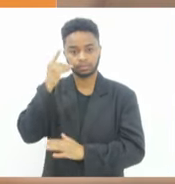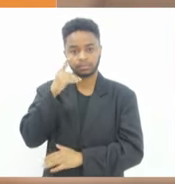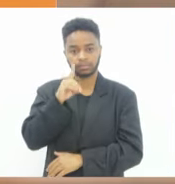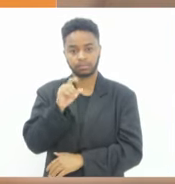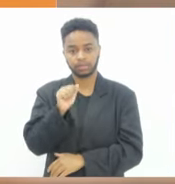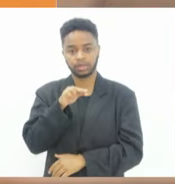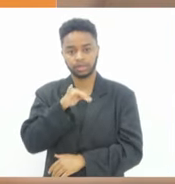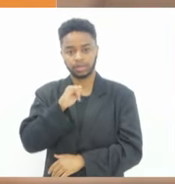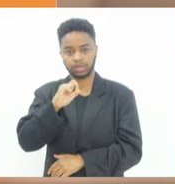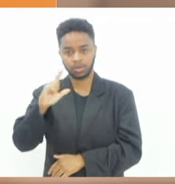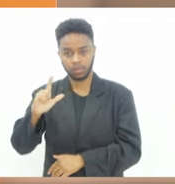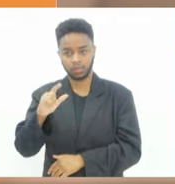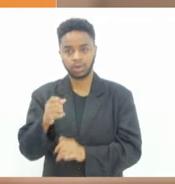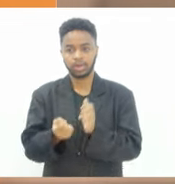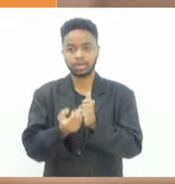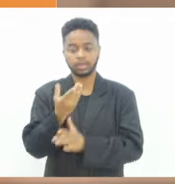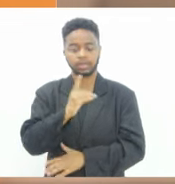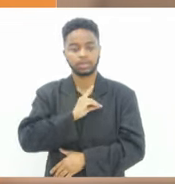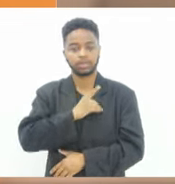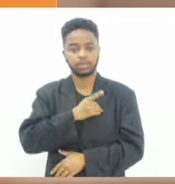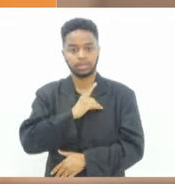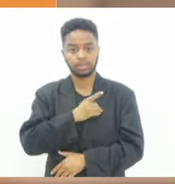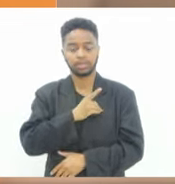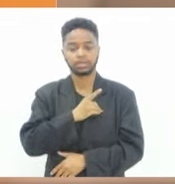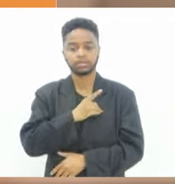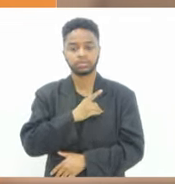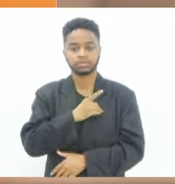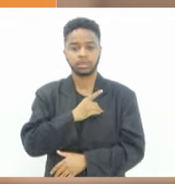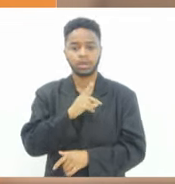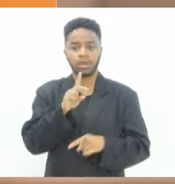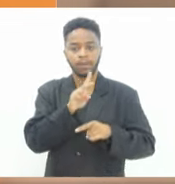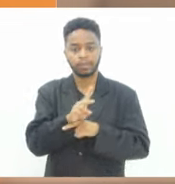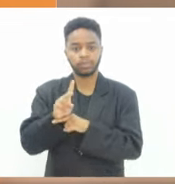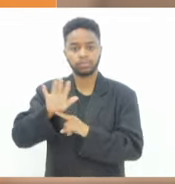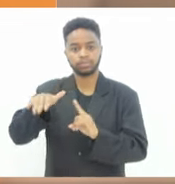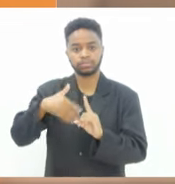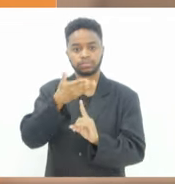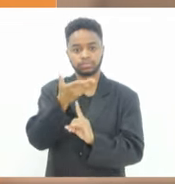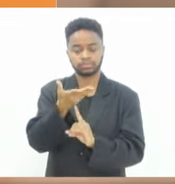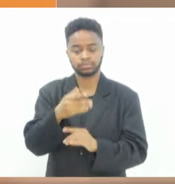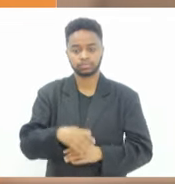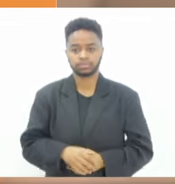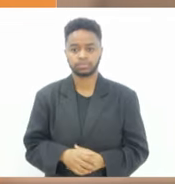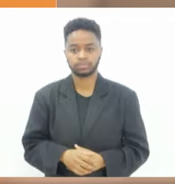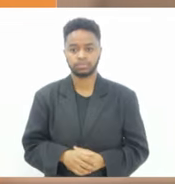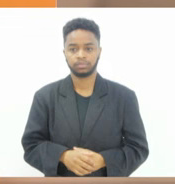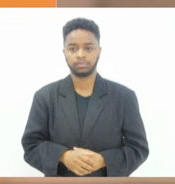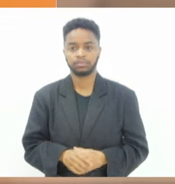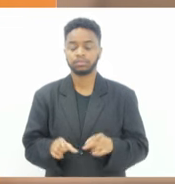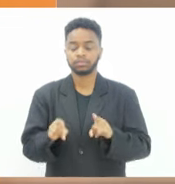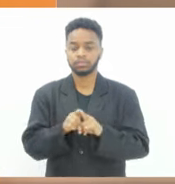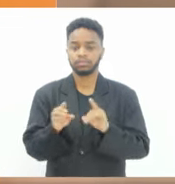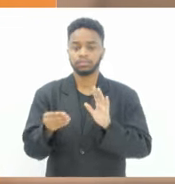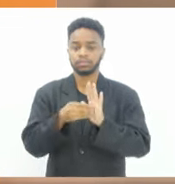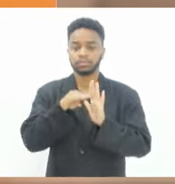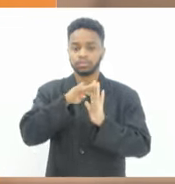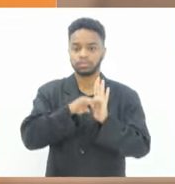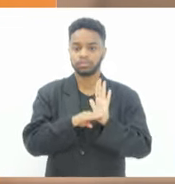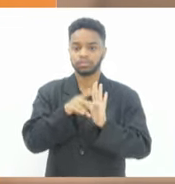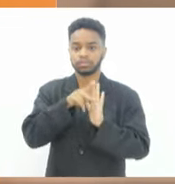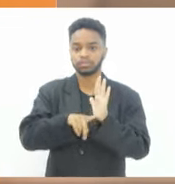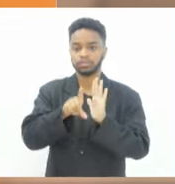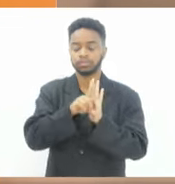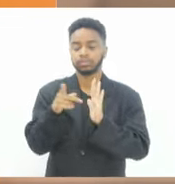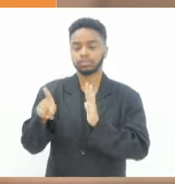Daniel Librelon, que cria a Delegacia Eletrônica de Proteção ao Meio Ambiente. Também na pauta, um projeto da